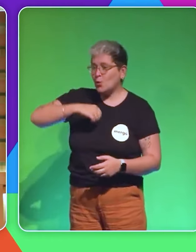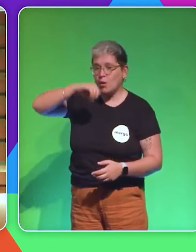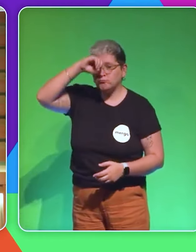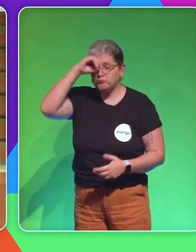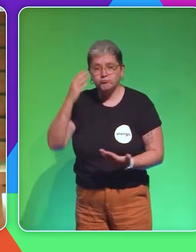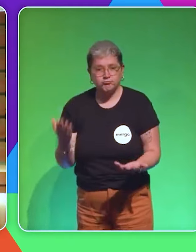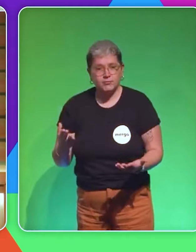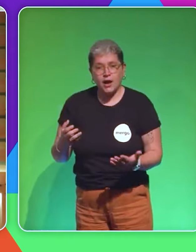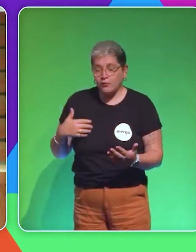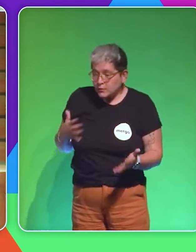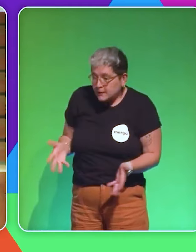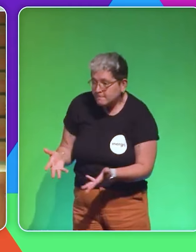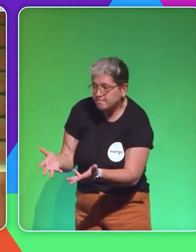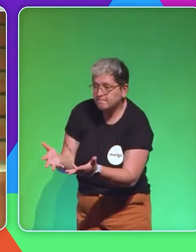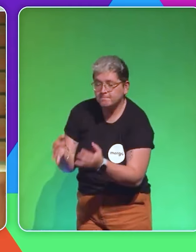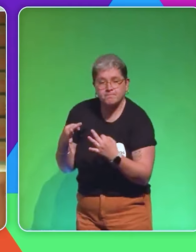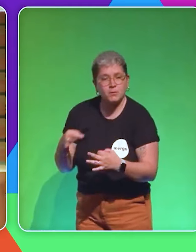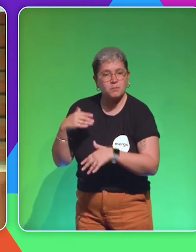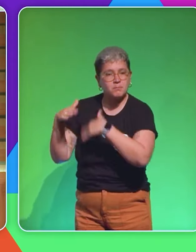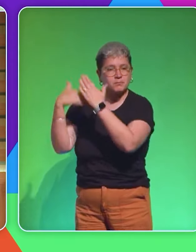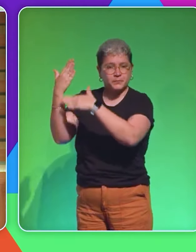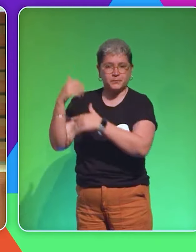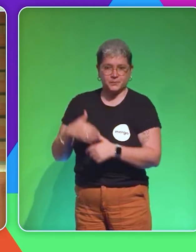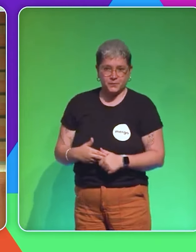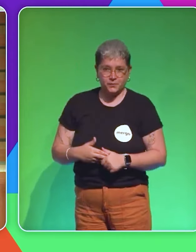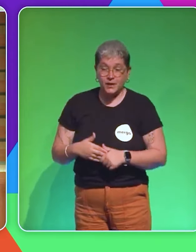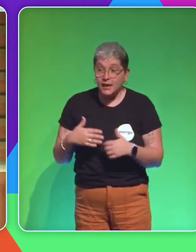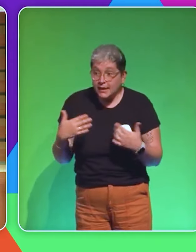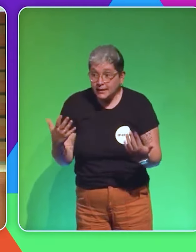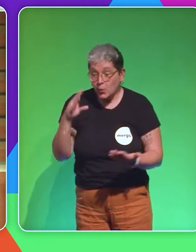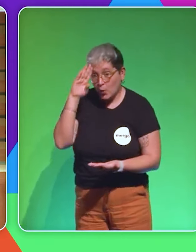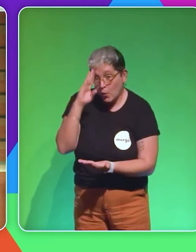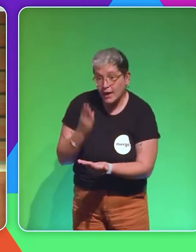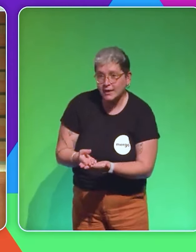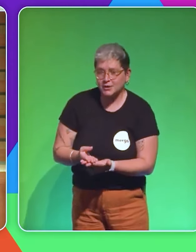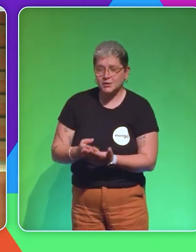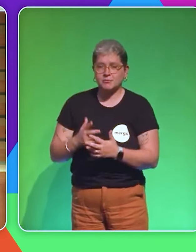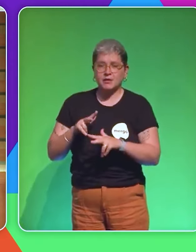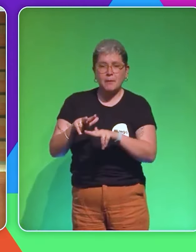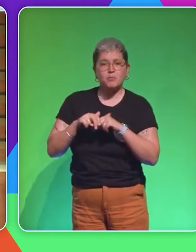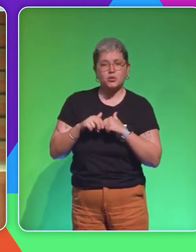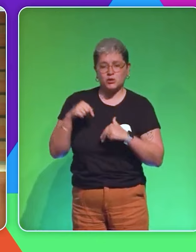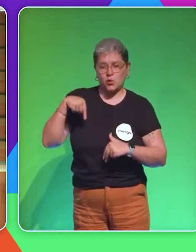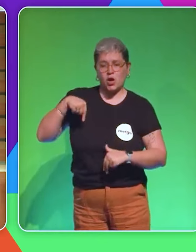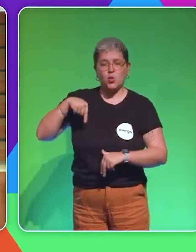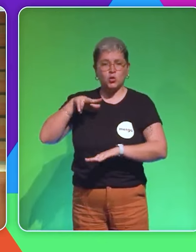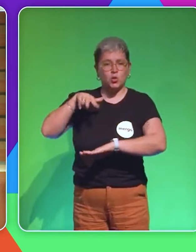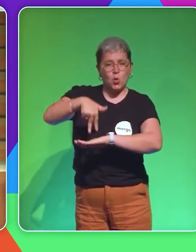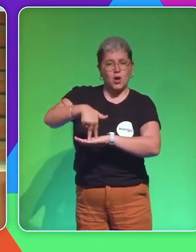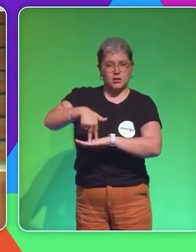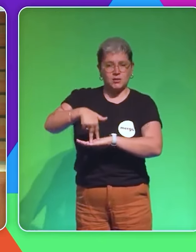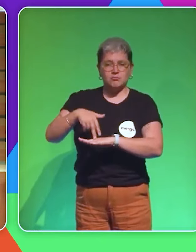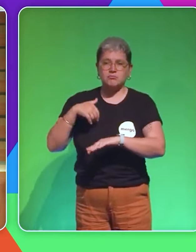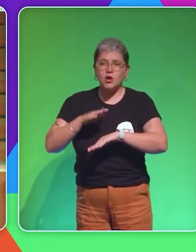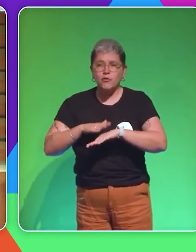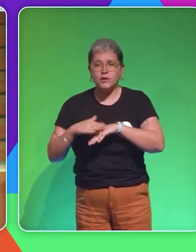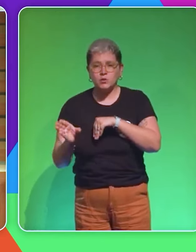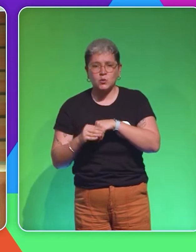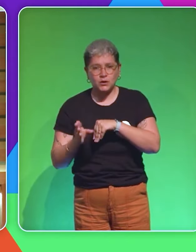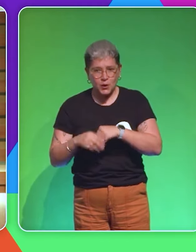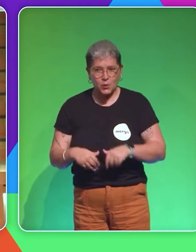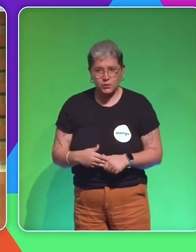marcha para você prosseguir então eu acredito nisso e é por isso que eu que eu tô aqui por isso que eu tô fazendo esse tipo de conteúdo